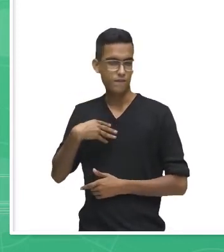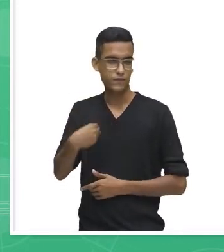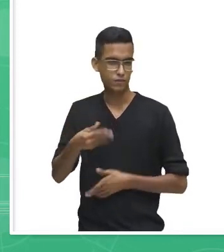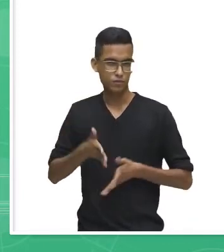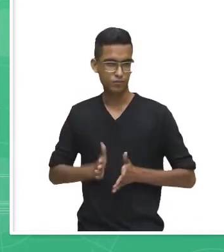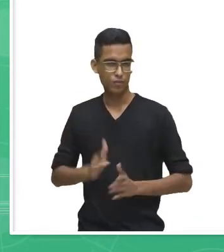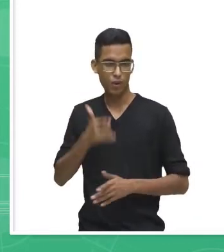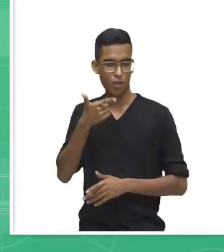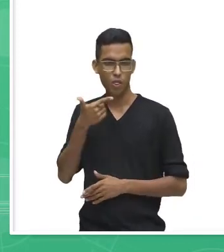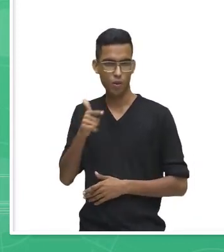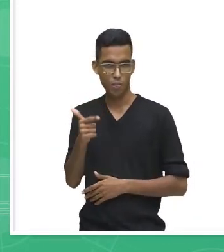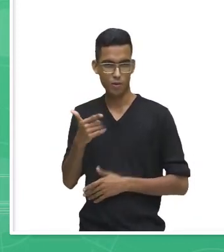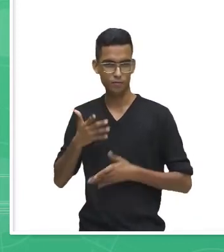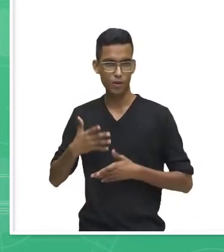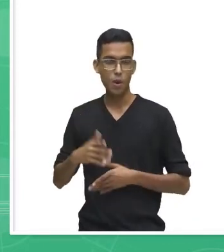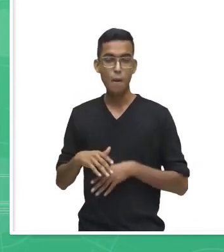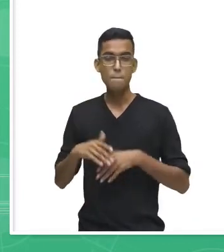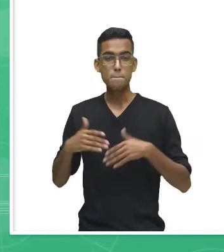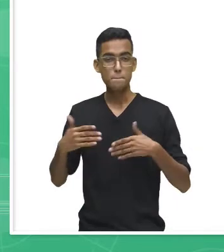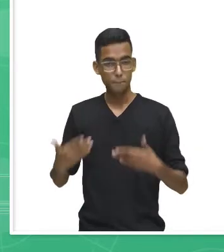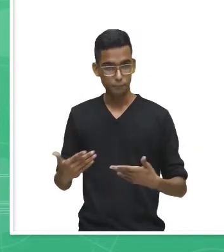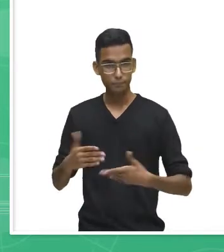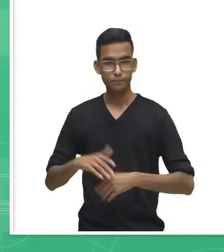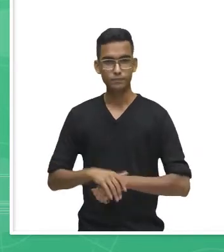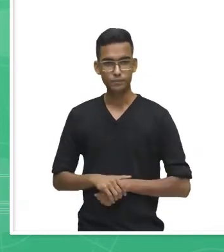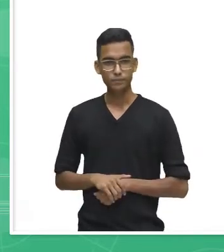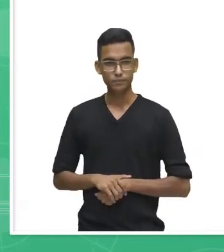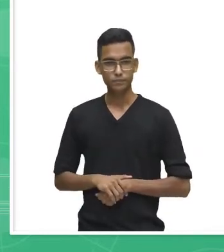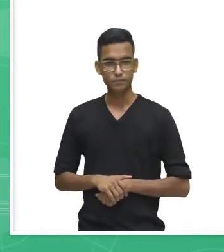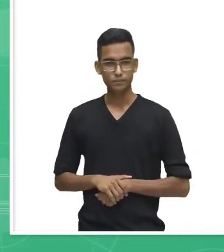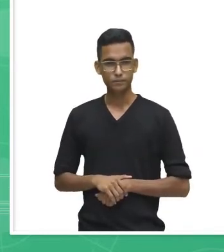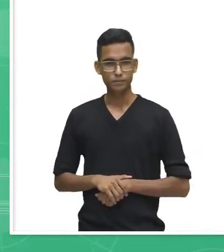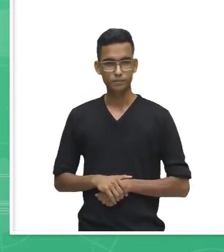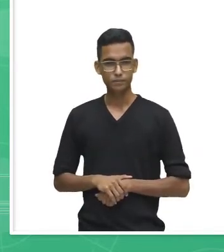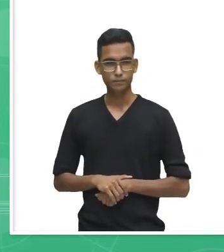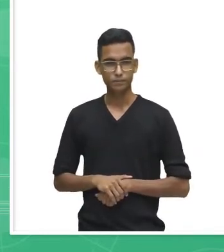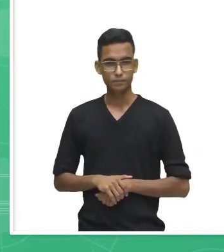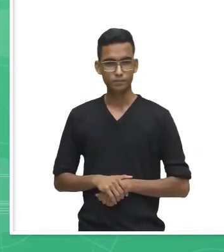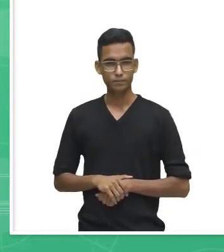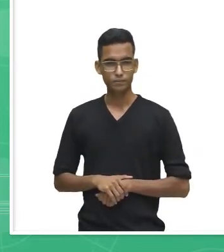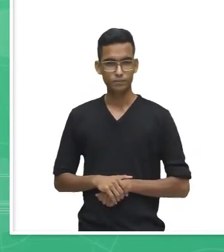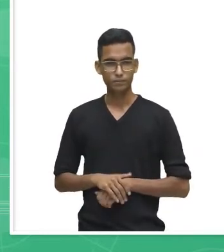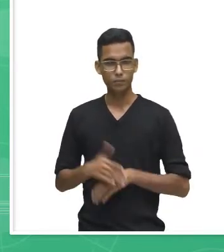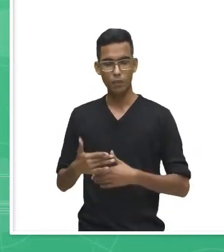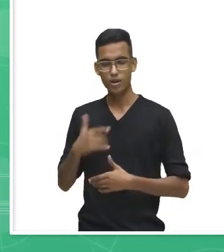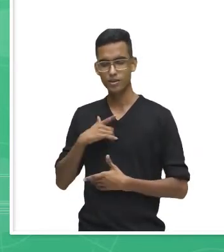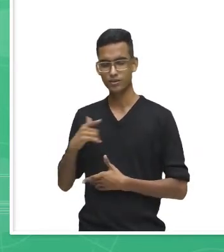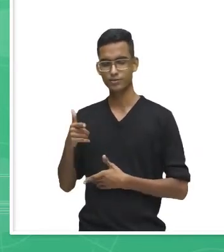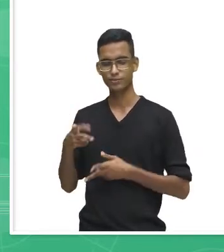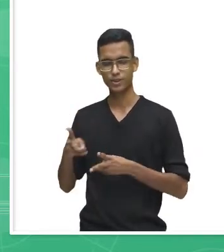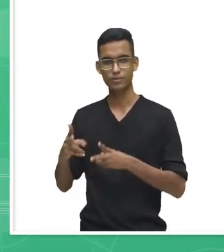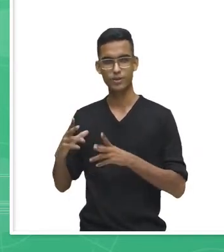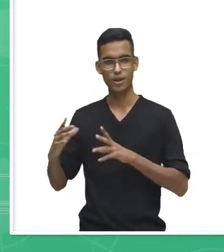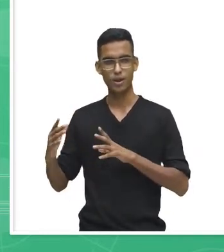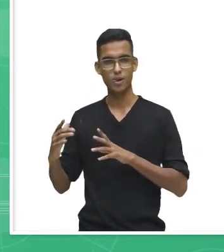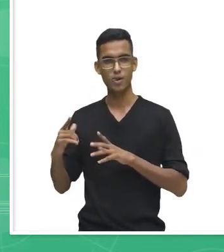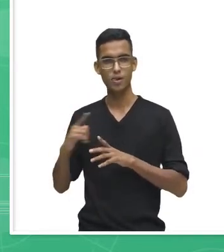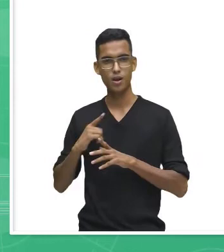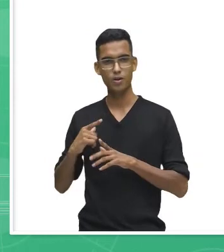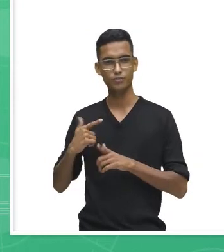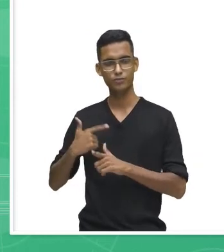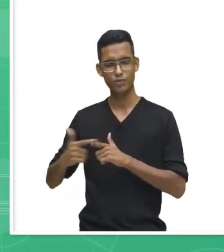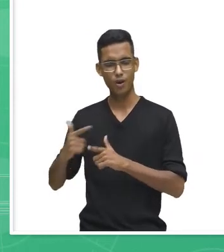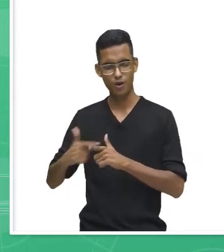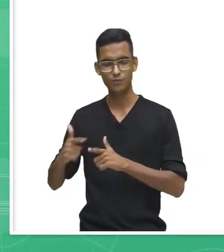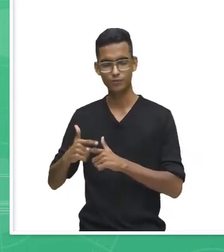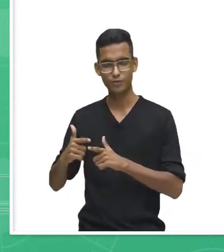visto de maneira muito negativa. Apesar do problema entre o casal ser do Luís XVI, mas a